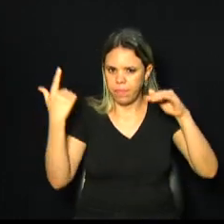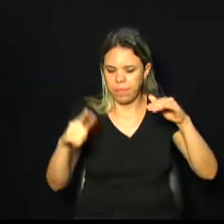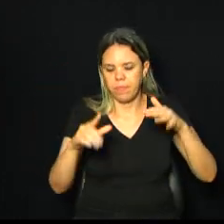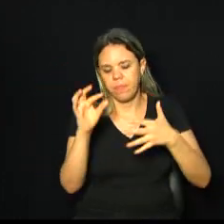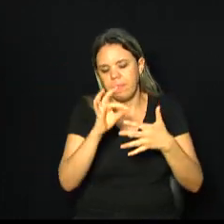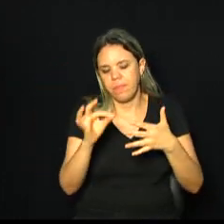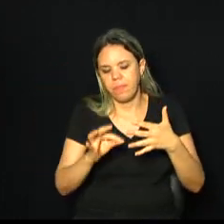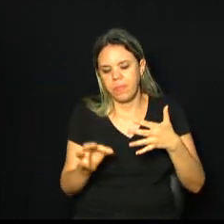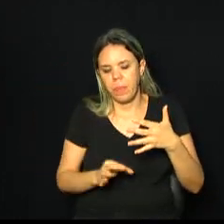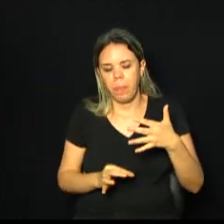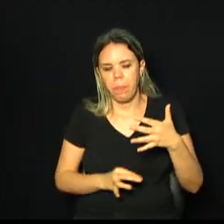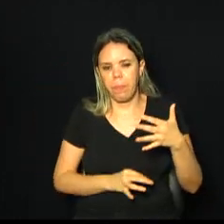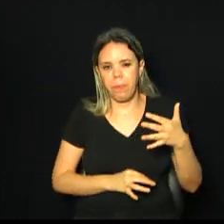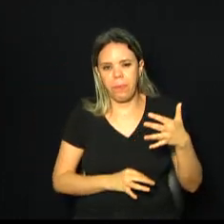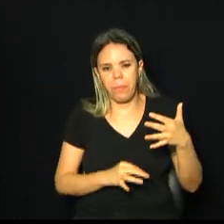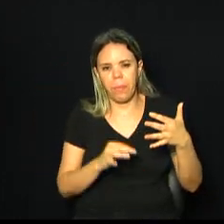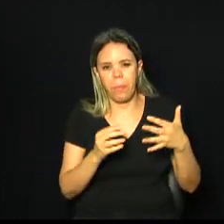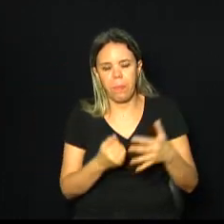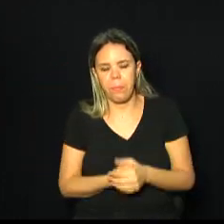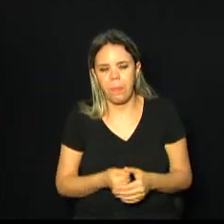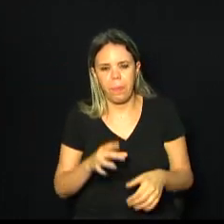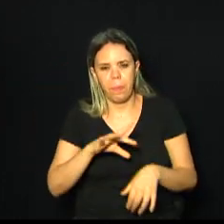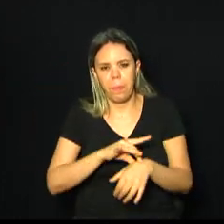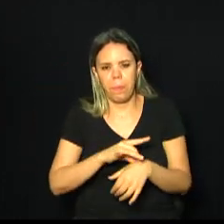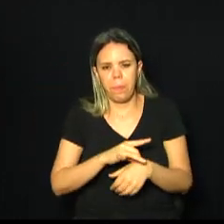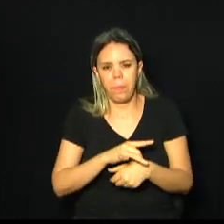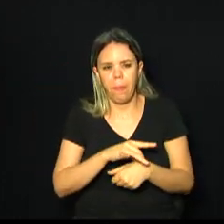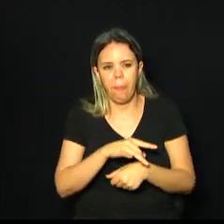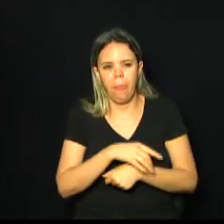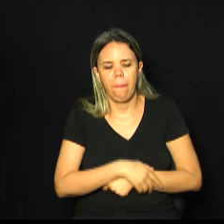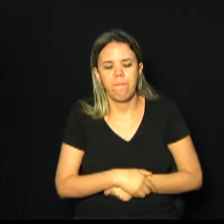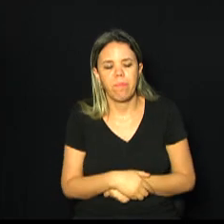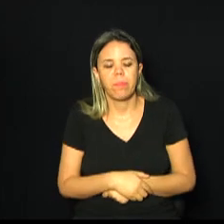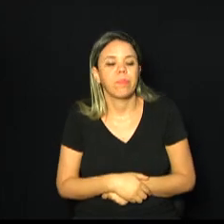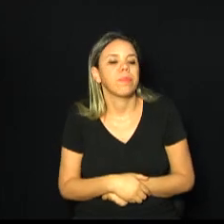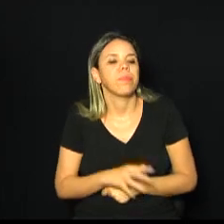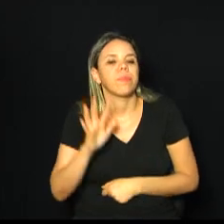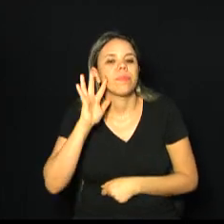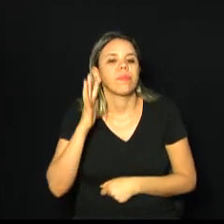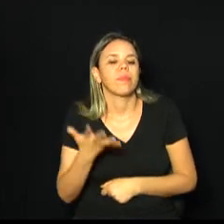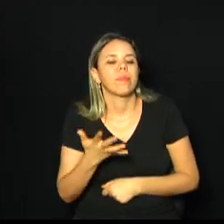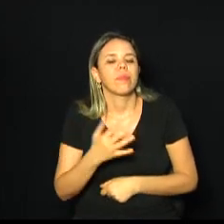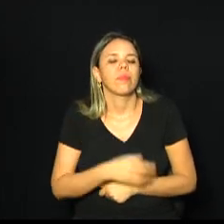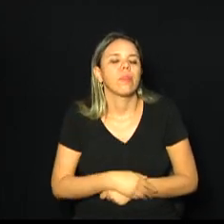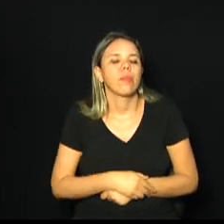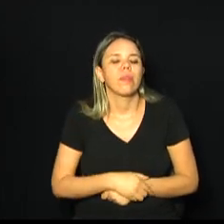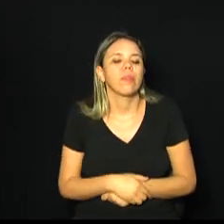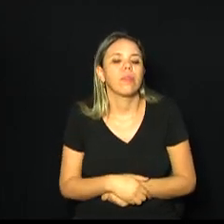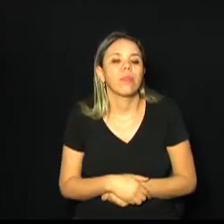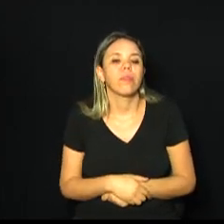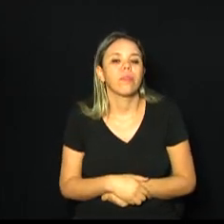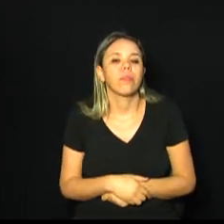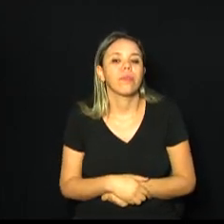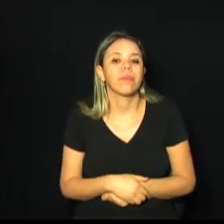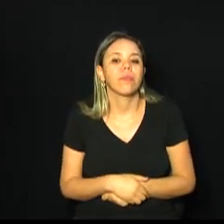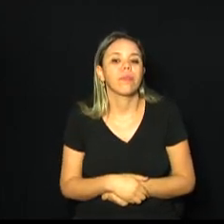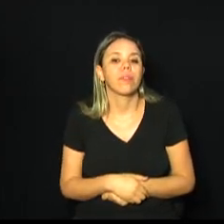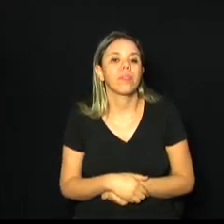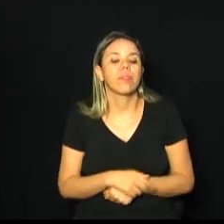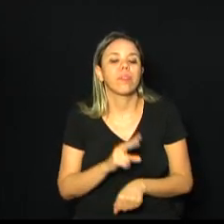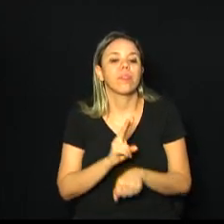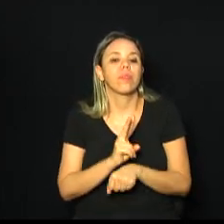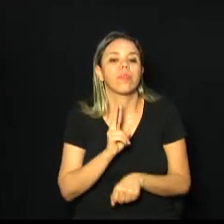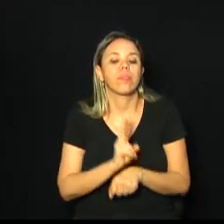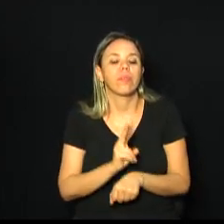itens de segurança. Né? Soluções de proteção